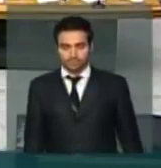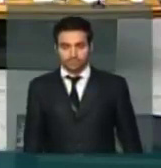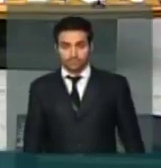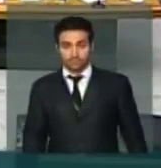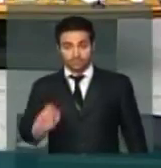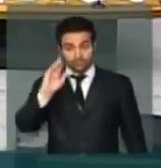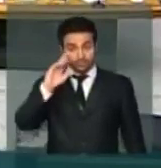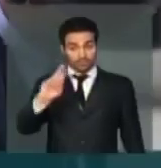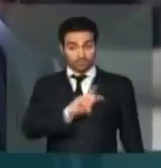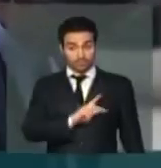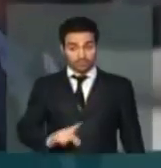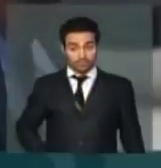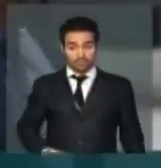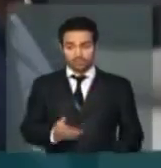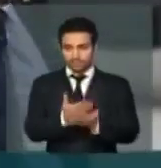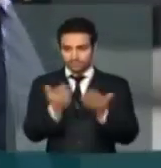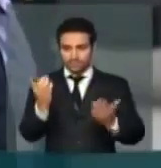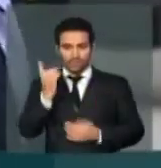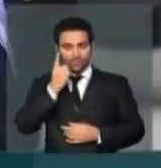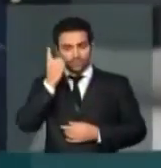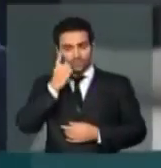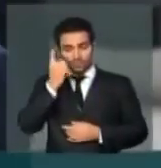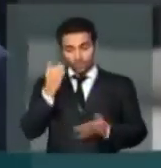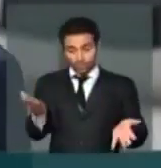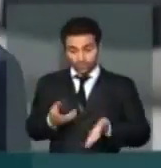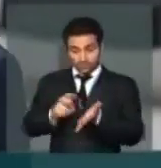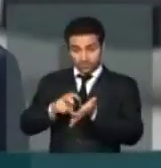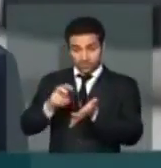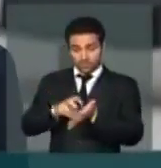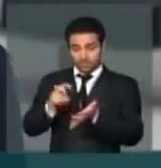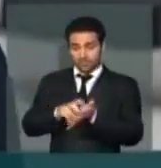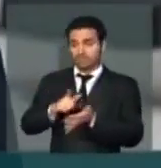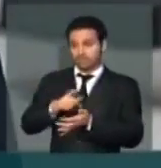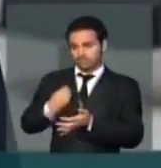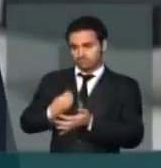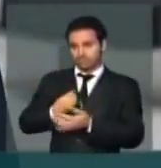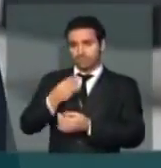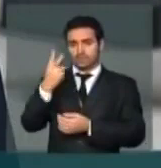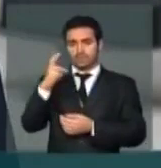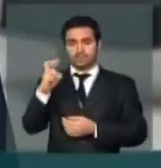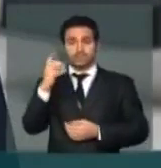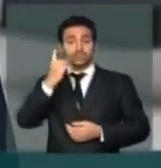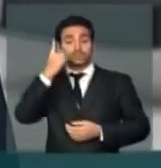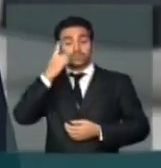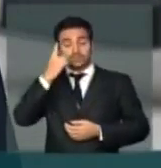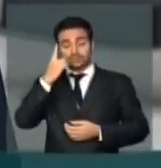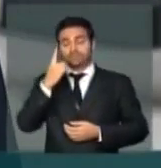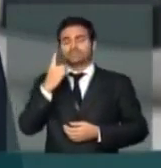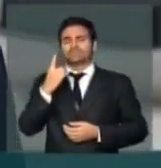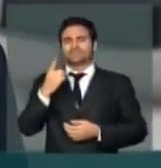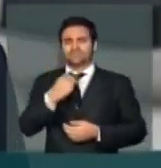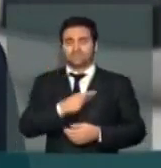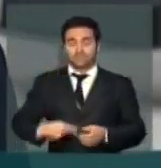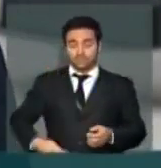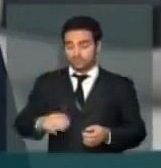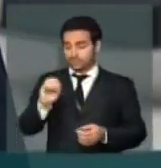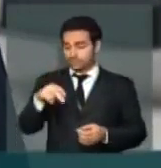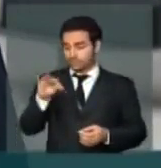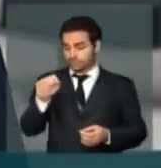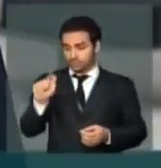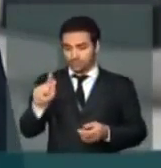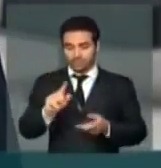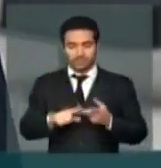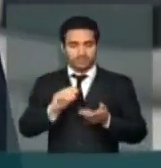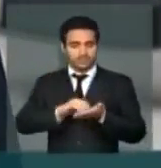Senhor presidente, colegas deputados e deputadas, na manhã de hoje, com a presença de 35 parlamentares, presidente da CONTAG,